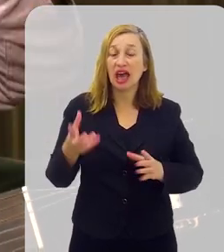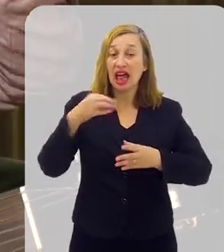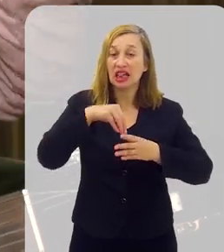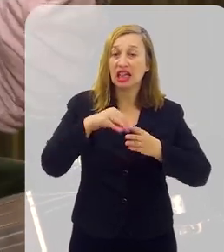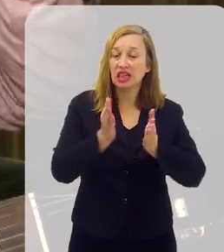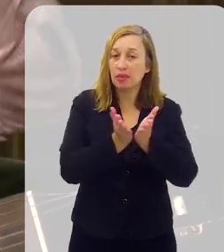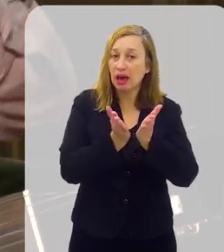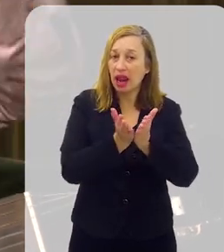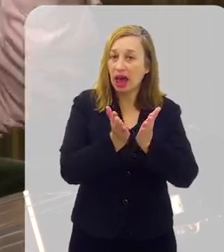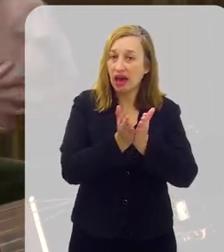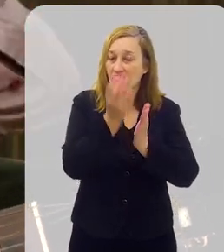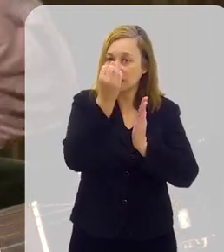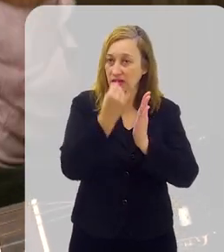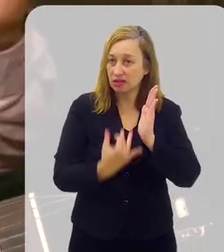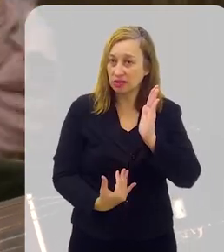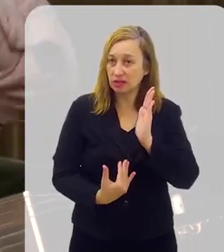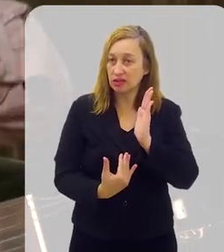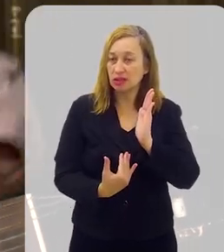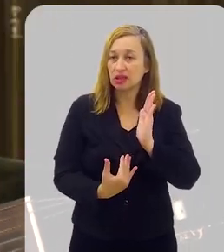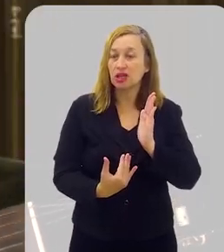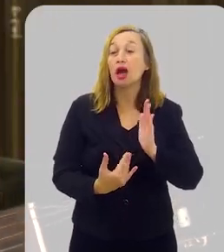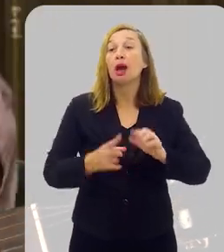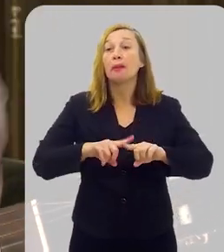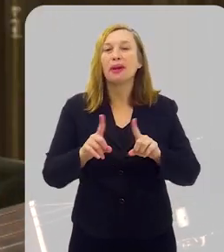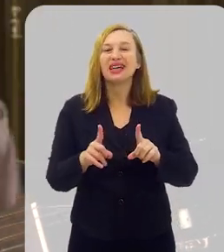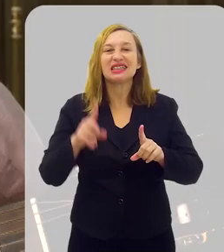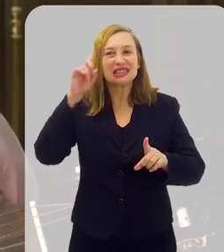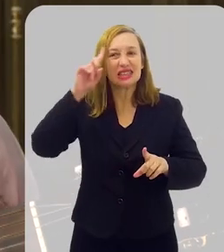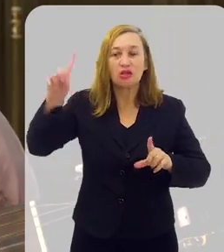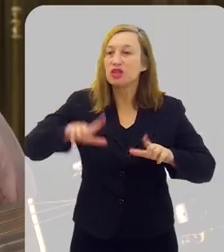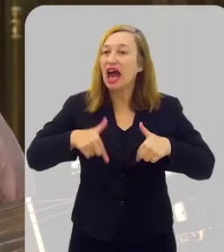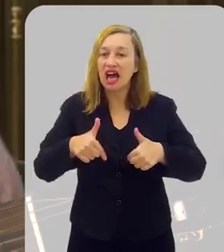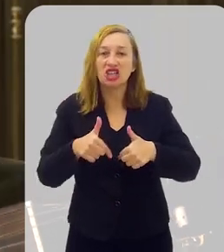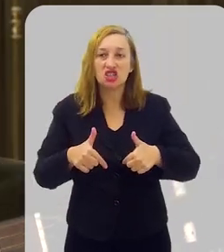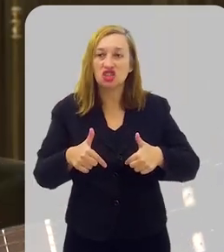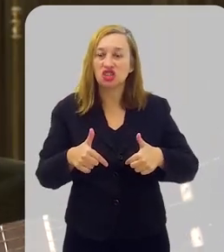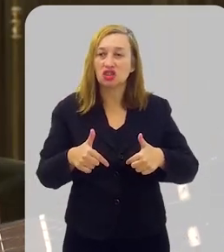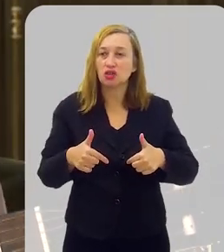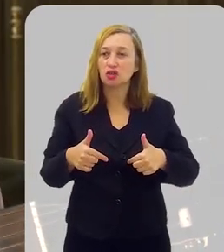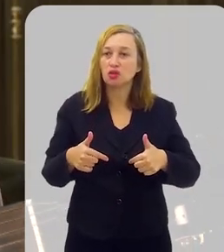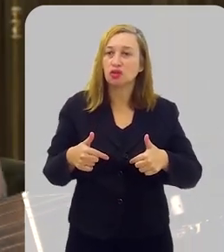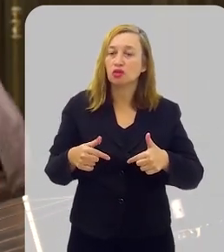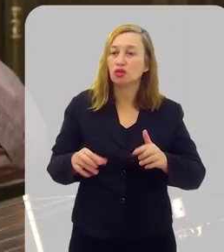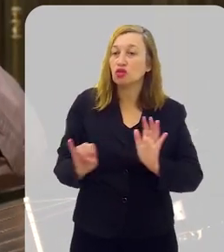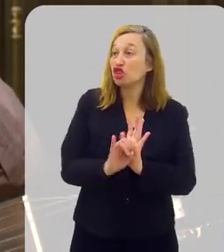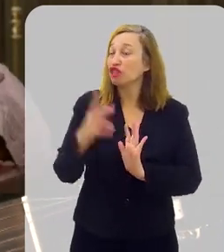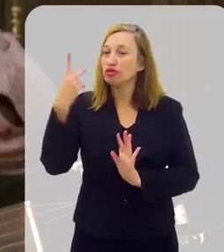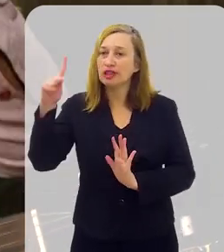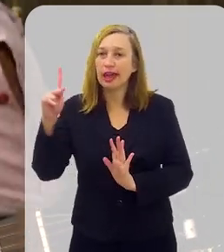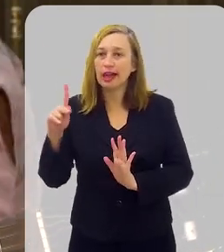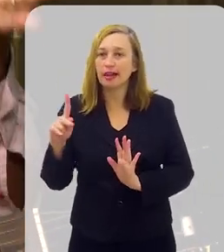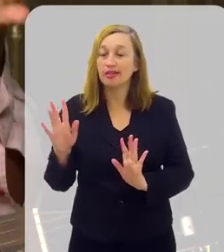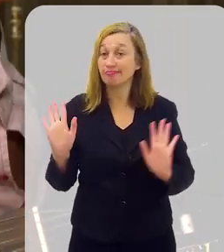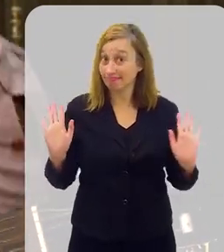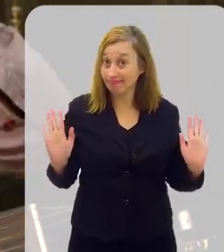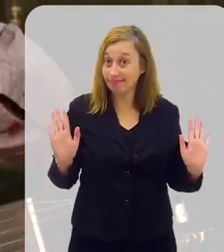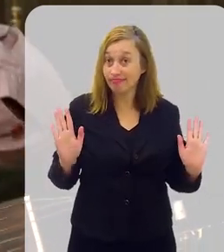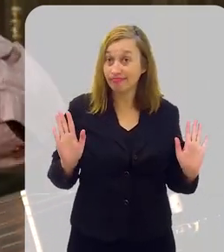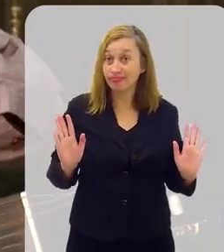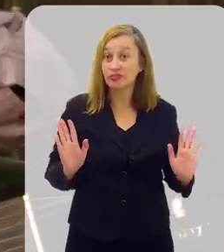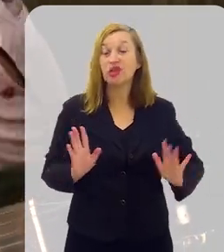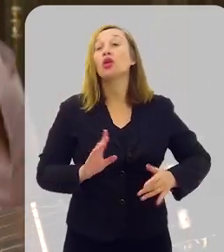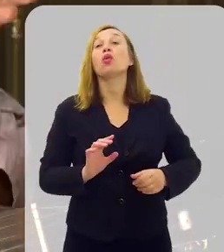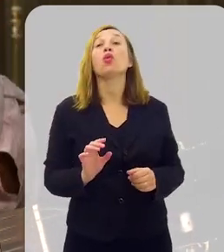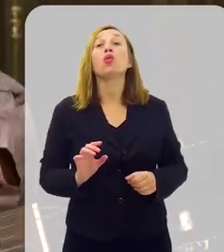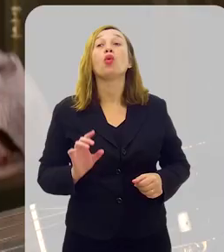que te digo, Deus mandou Sim. falar. Não tem. É o evangelho pelo evangelho. Isso, é dentro da palavra. Só que quando Deus quer fazer, Ele faz da maneira que Ele